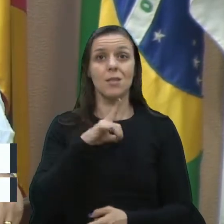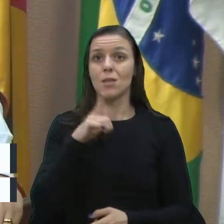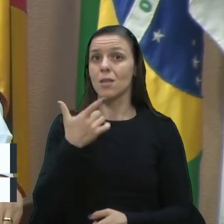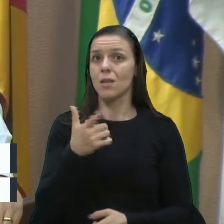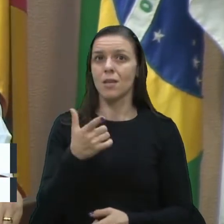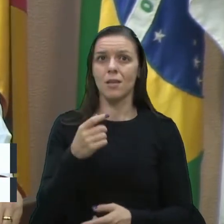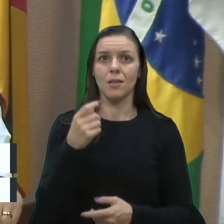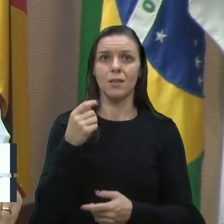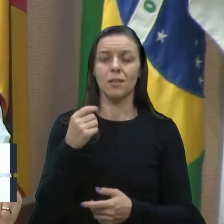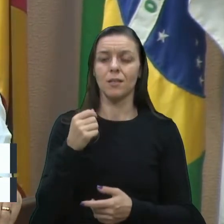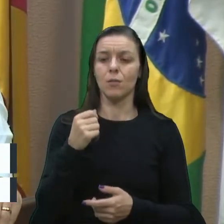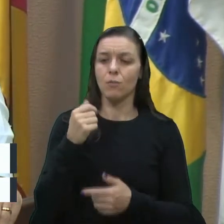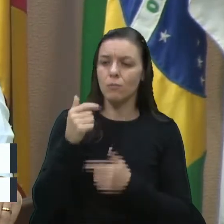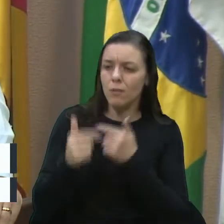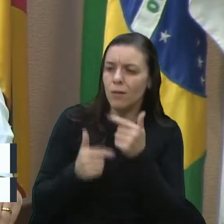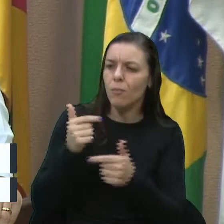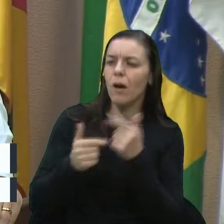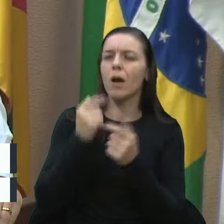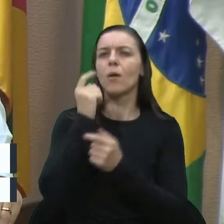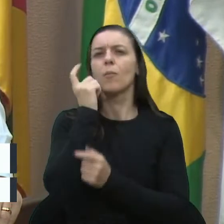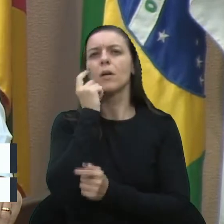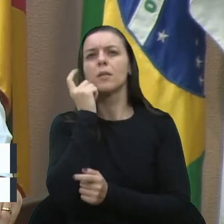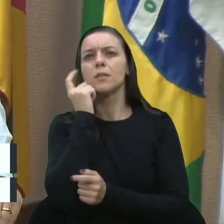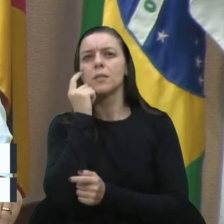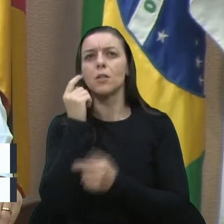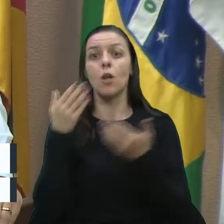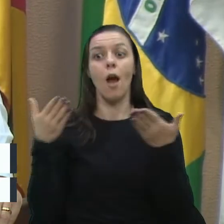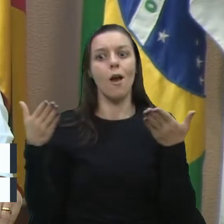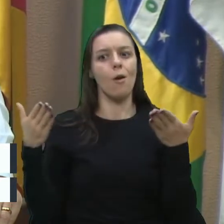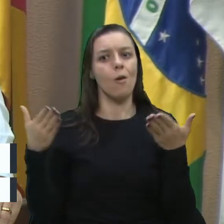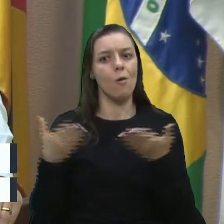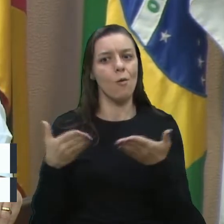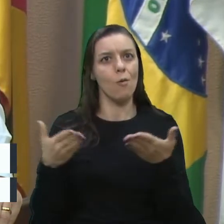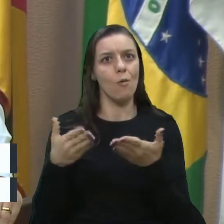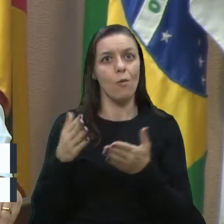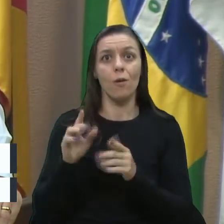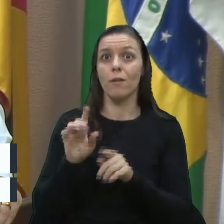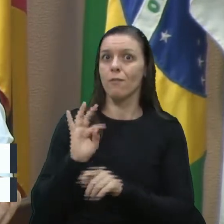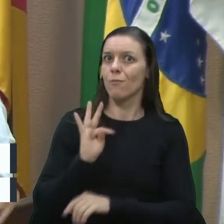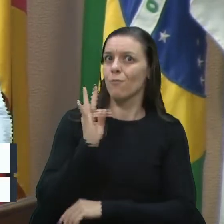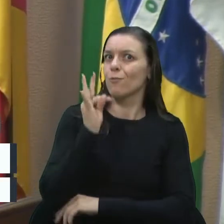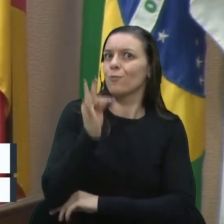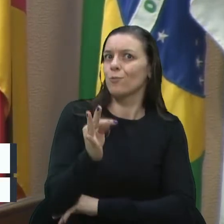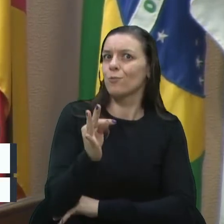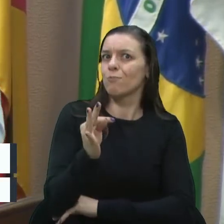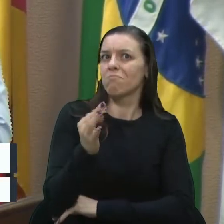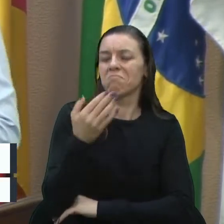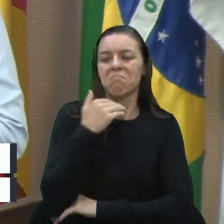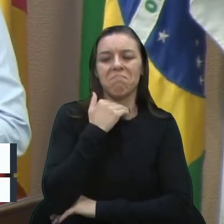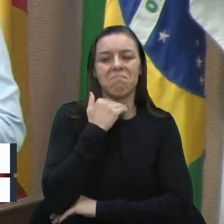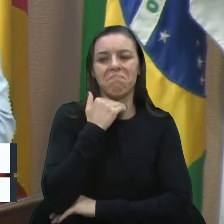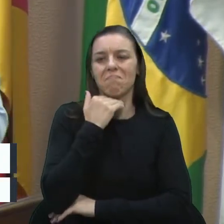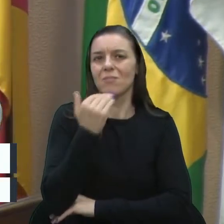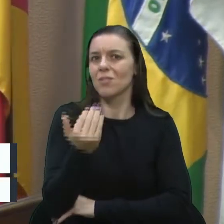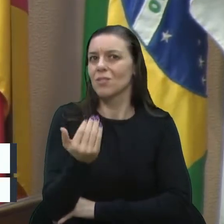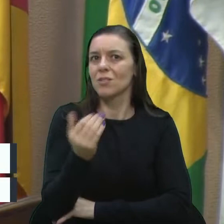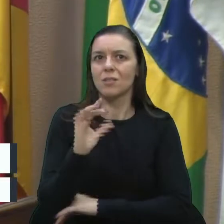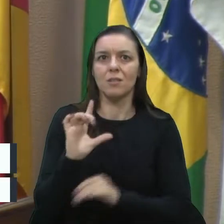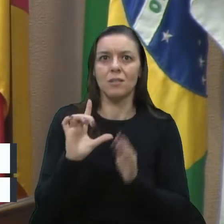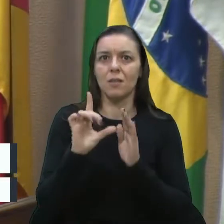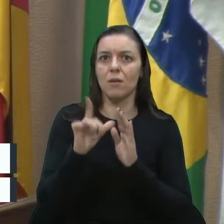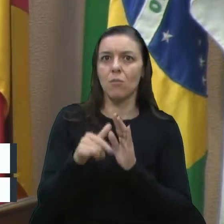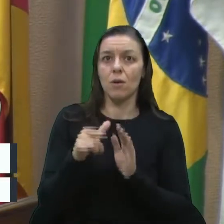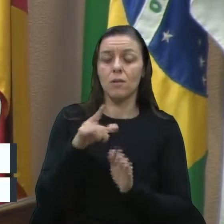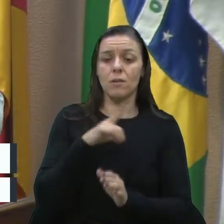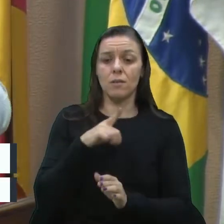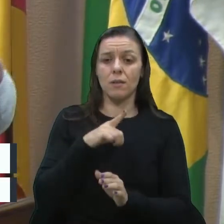trabalho pensando no presente e no futuro, não adianta nós depois nos depararmos